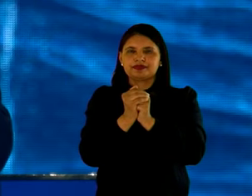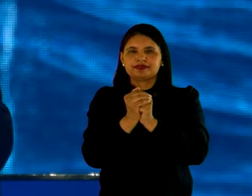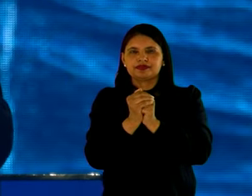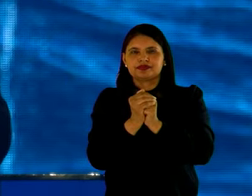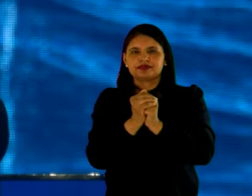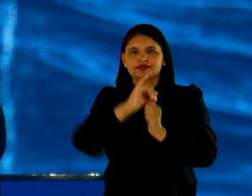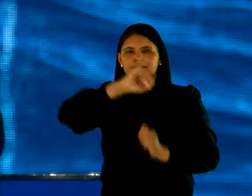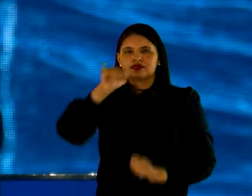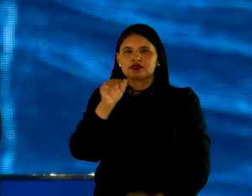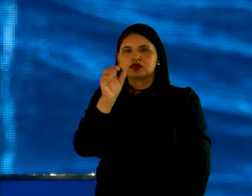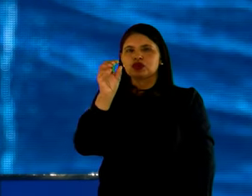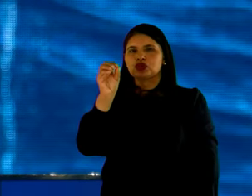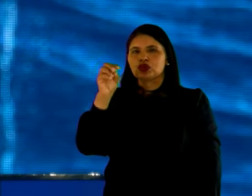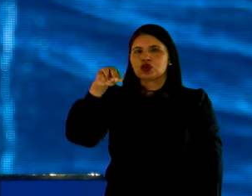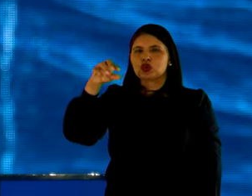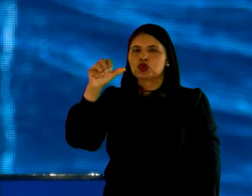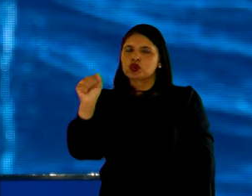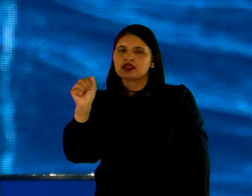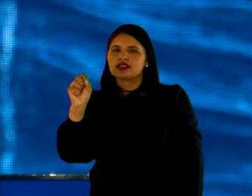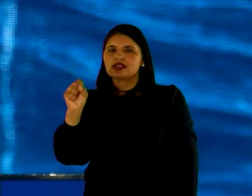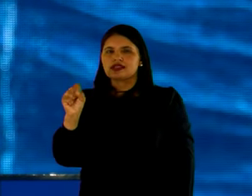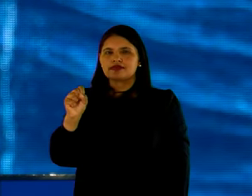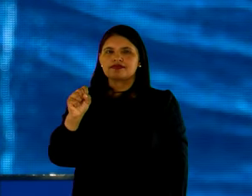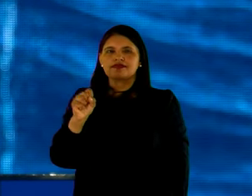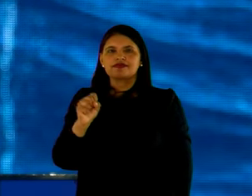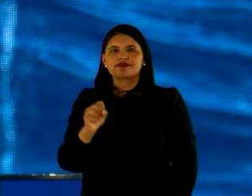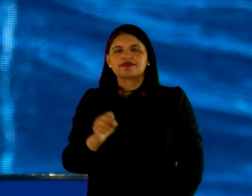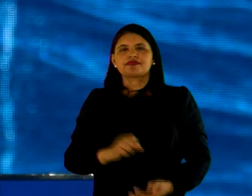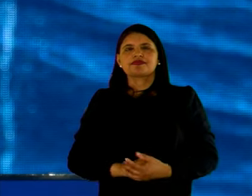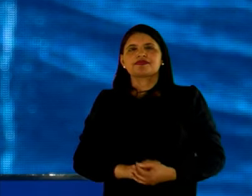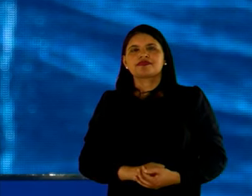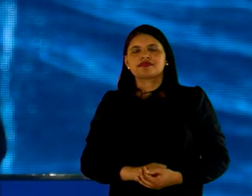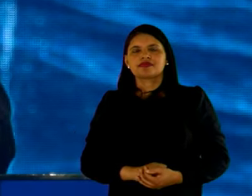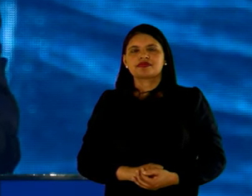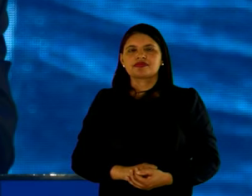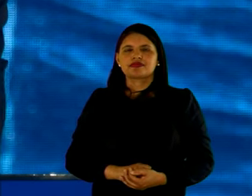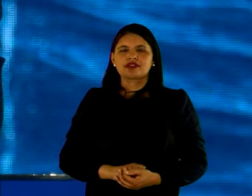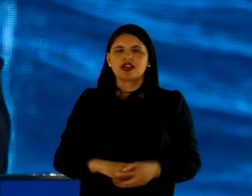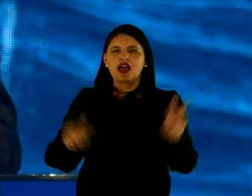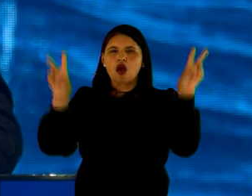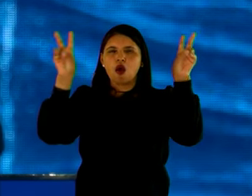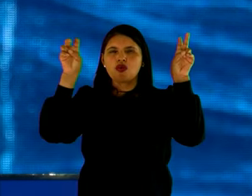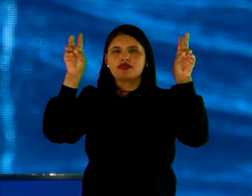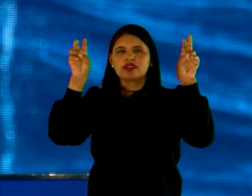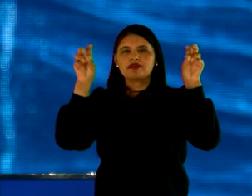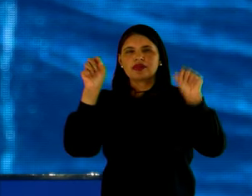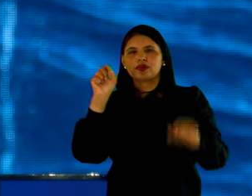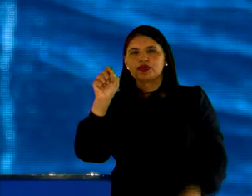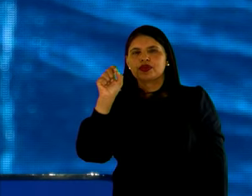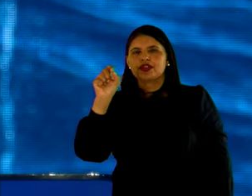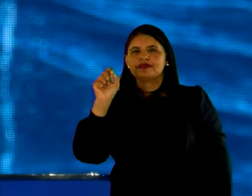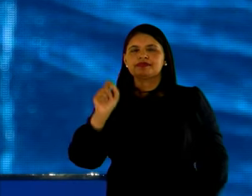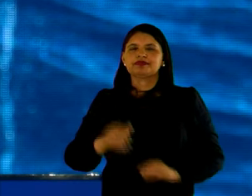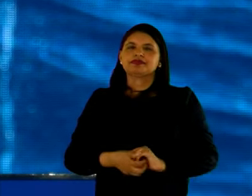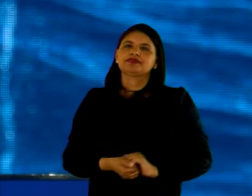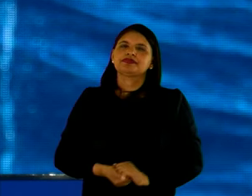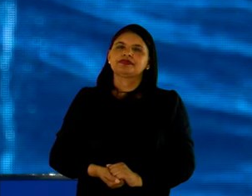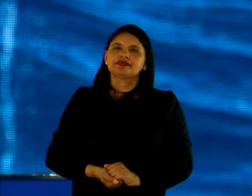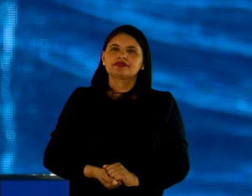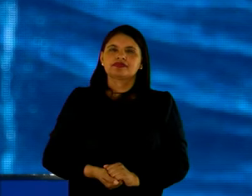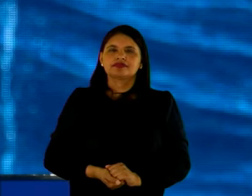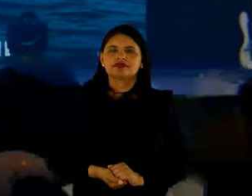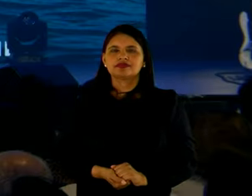Jonas, capítulo 1, versículo 1. Para quem gosta de tema de mensagem, o tema da mensagem de hoje